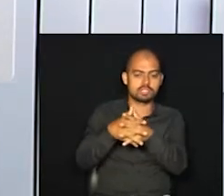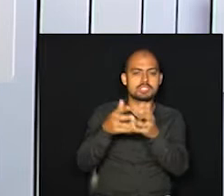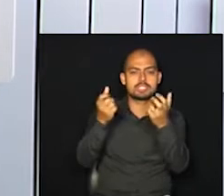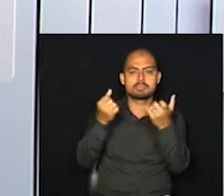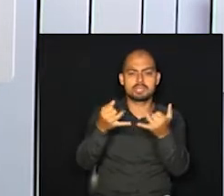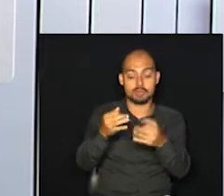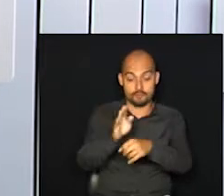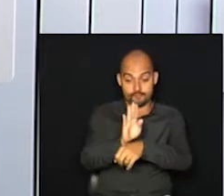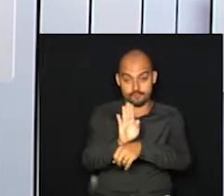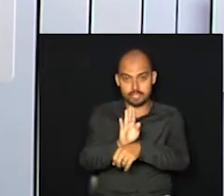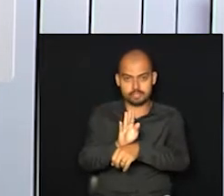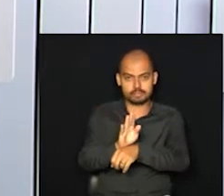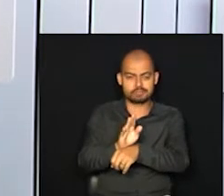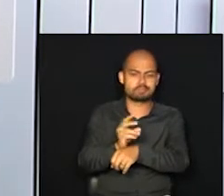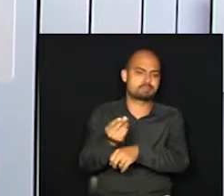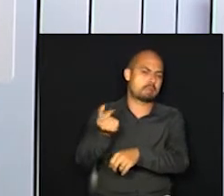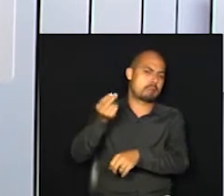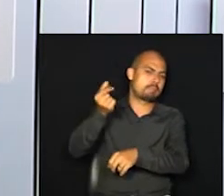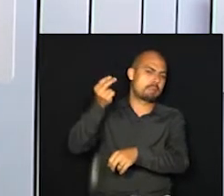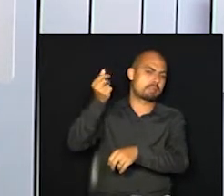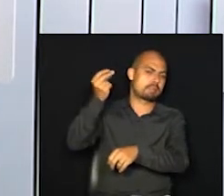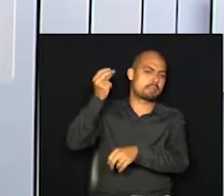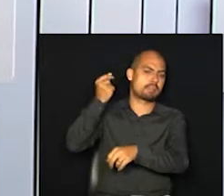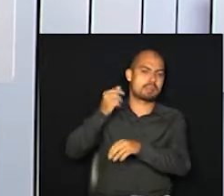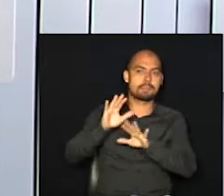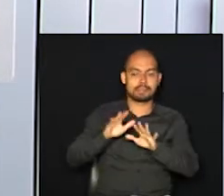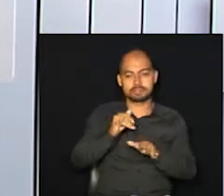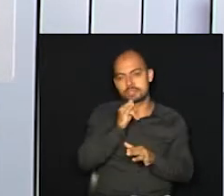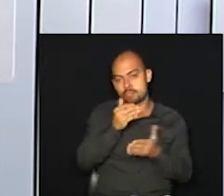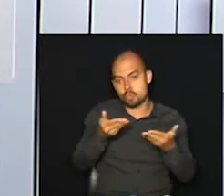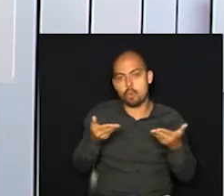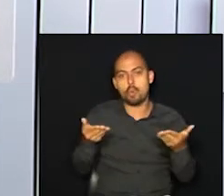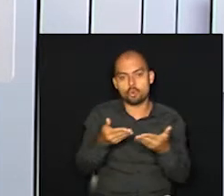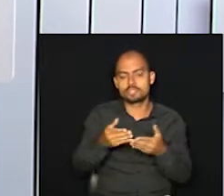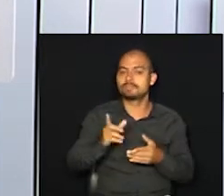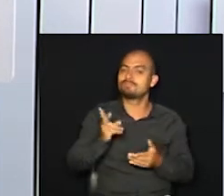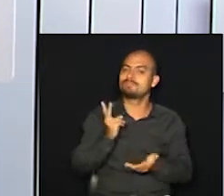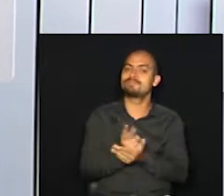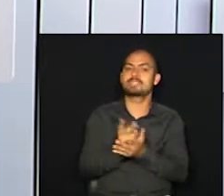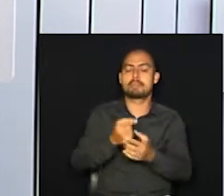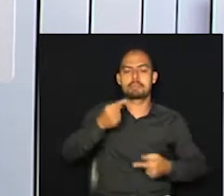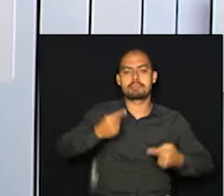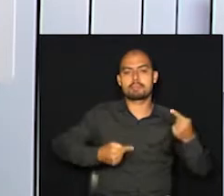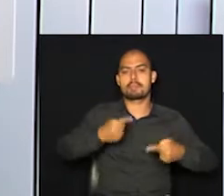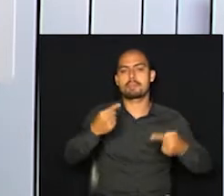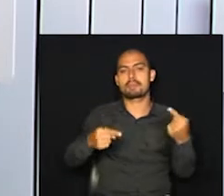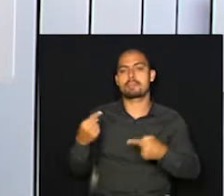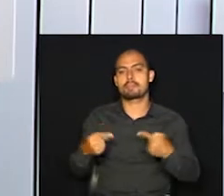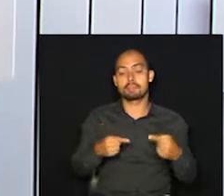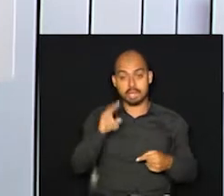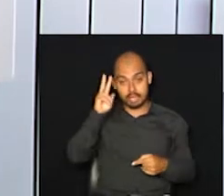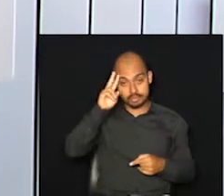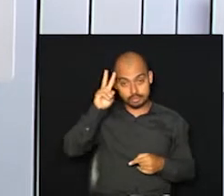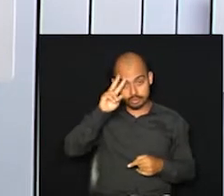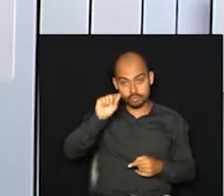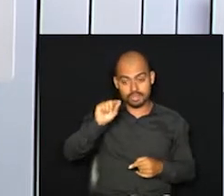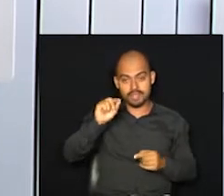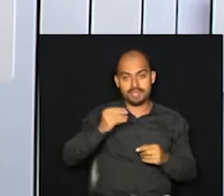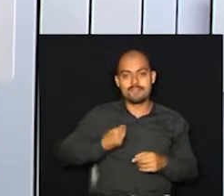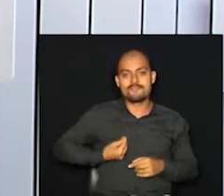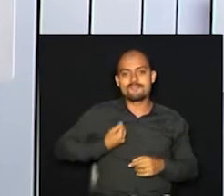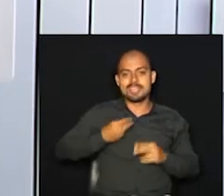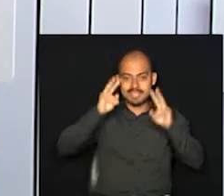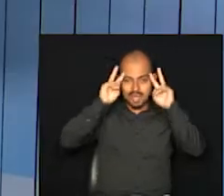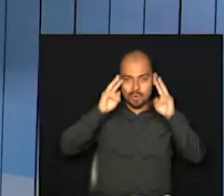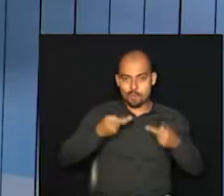vídeo antigo dele, mas que sempre numa data como hoje é discutido, é debatido a história da vida humana e